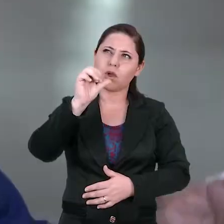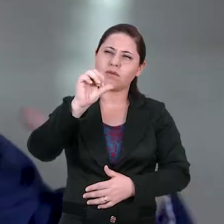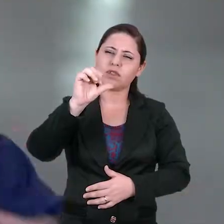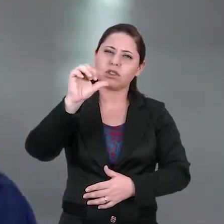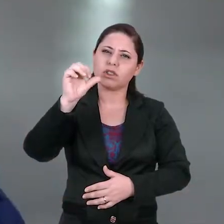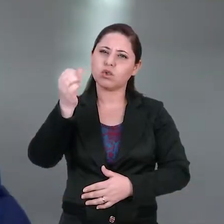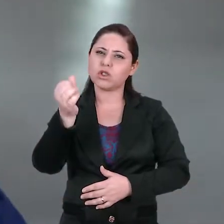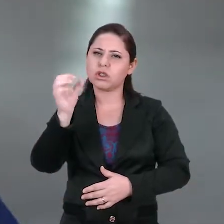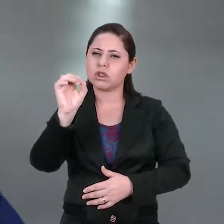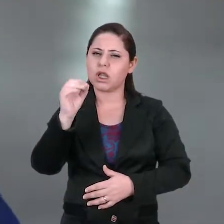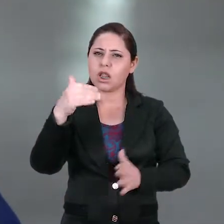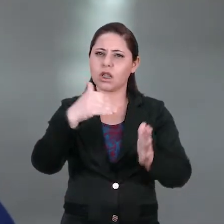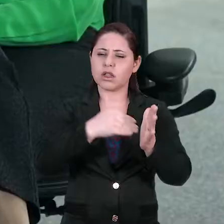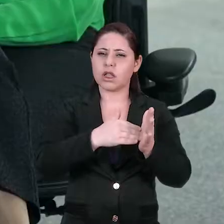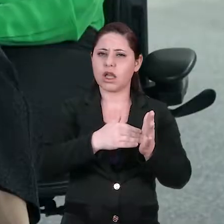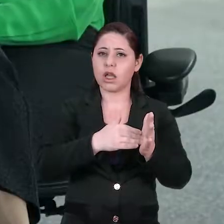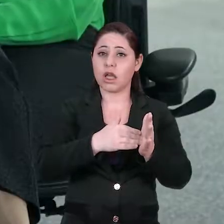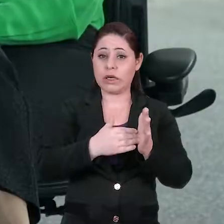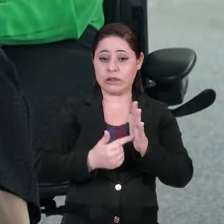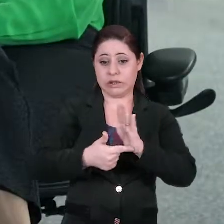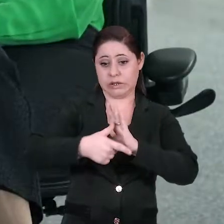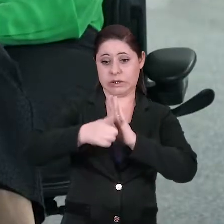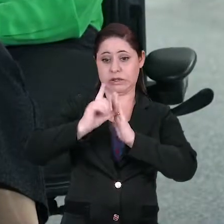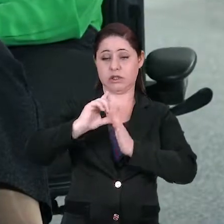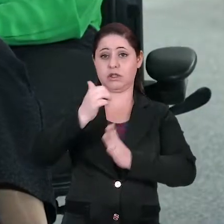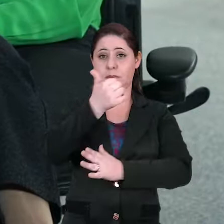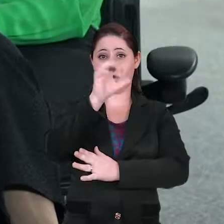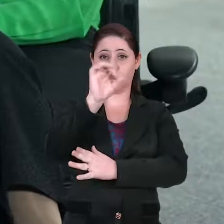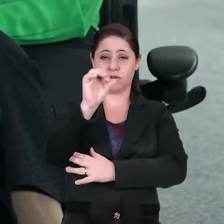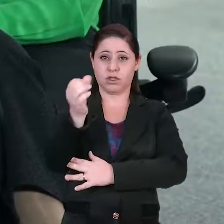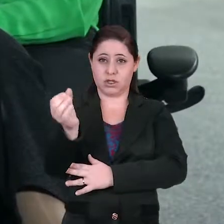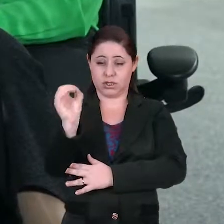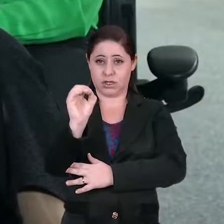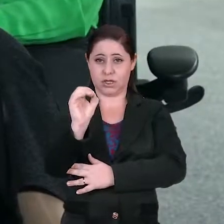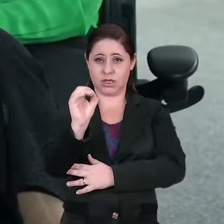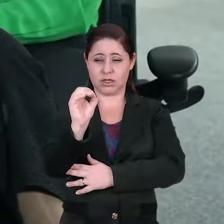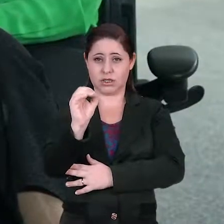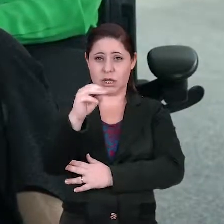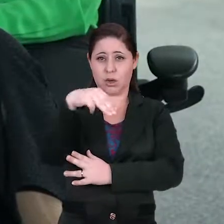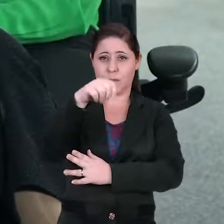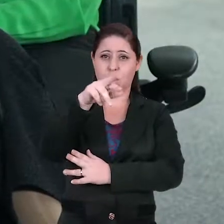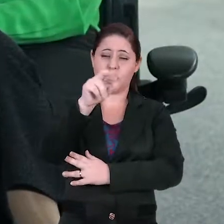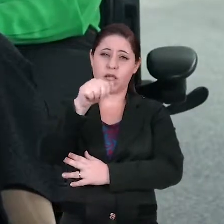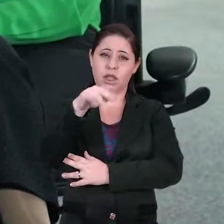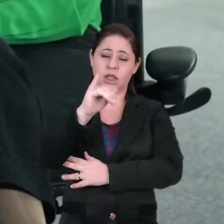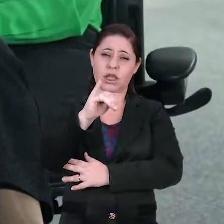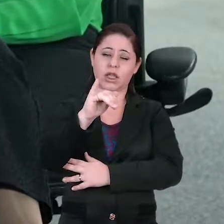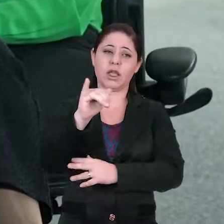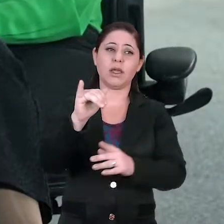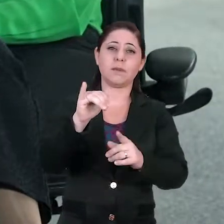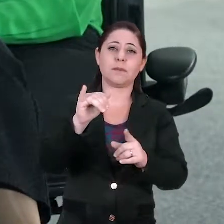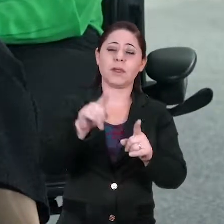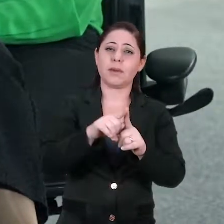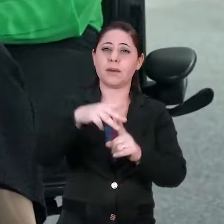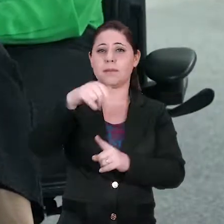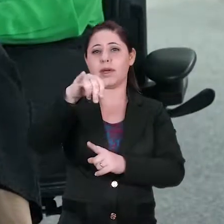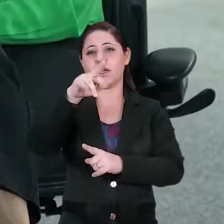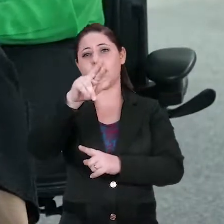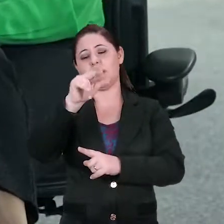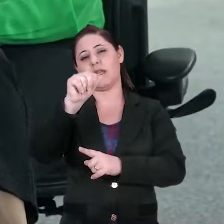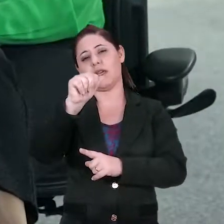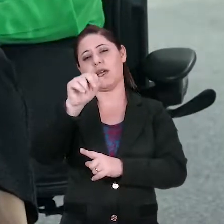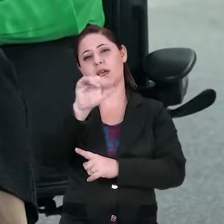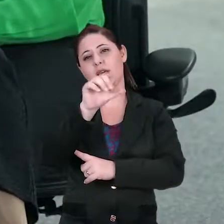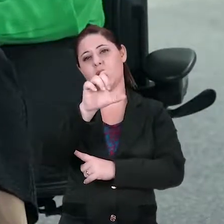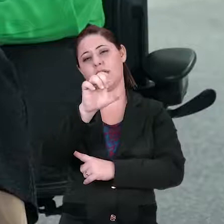60, do século passado até agora, 2019? Até antes de 60, a Moreli e a Maria Elisa são amigas